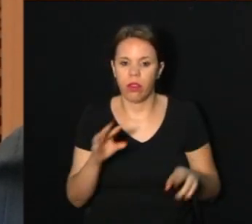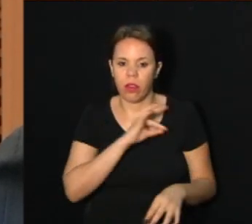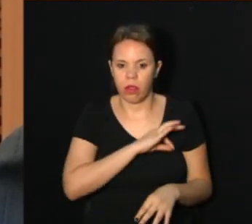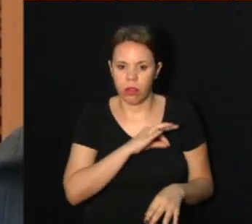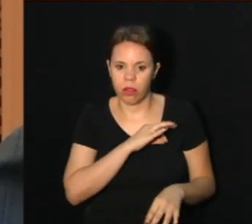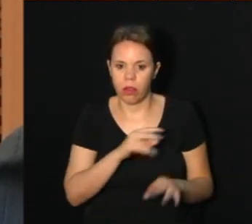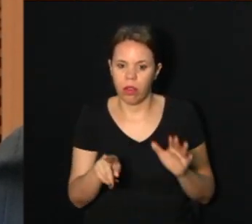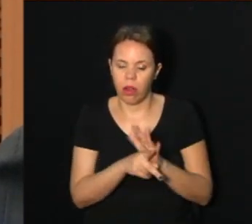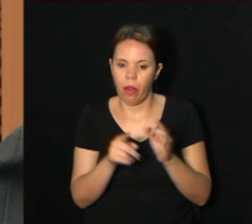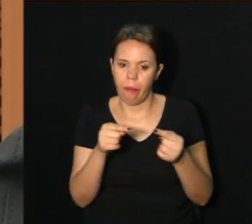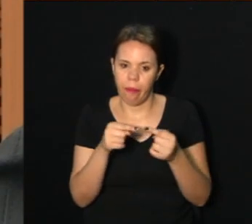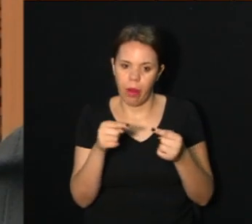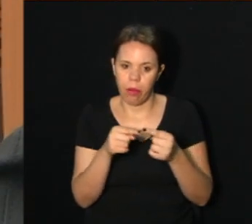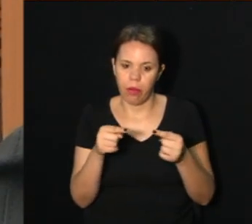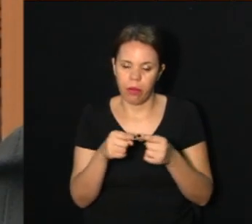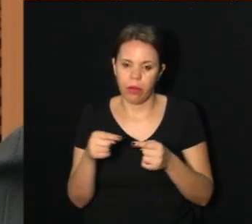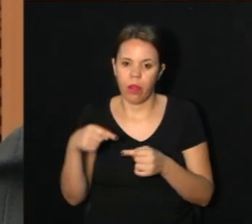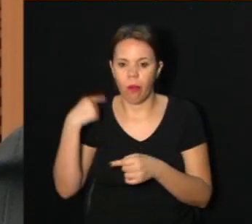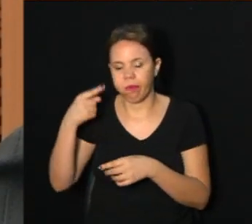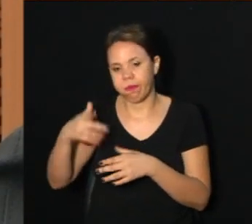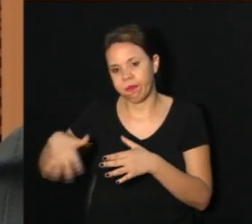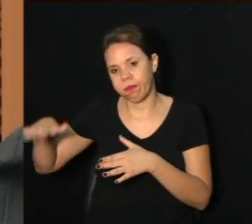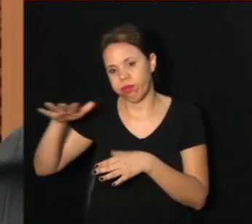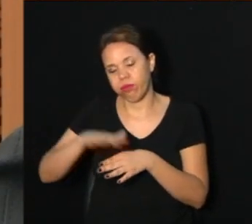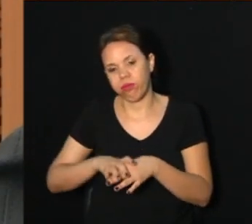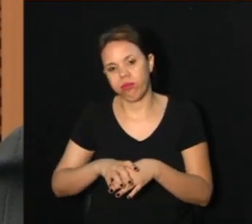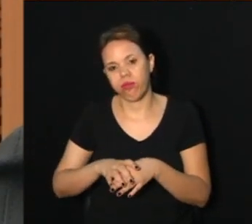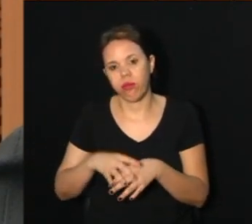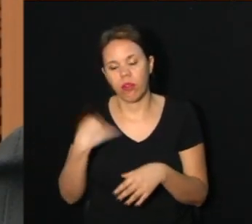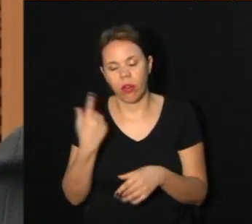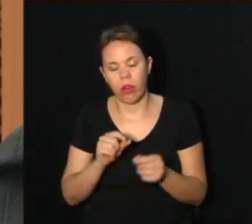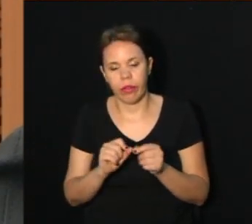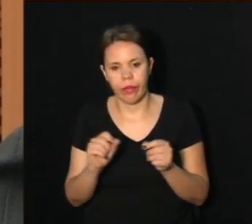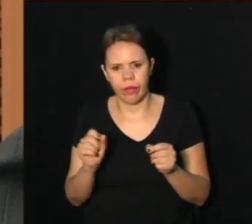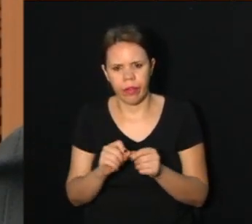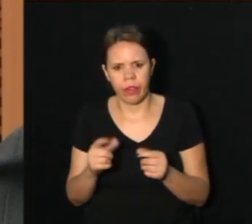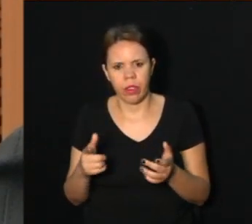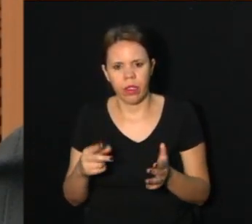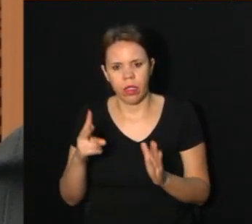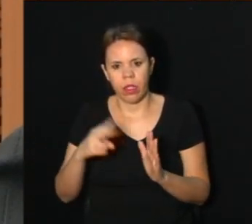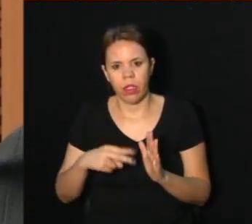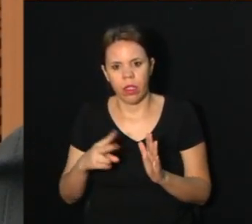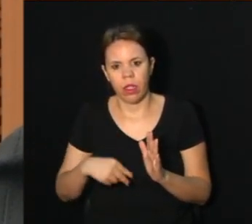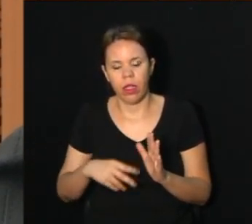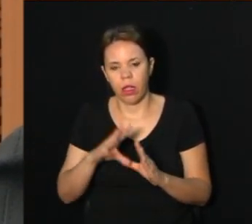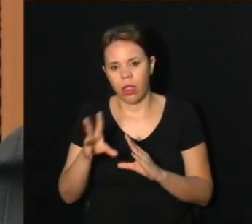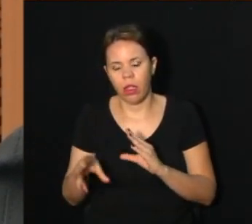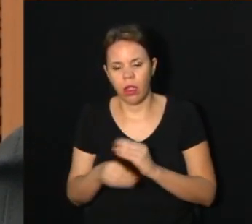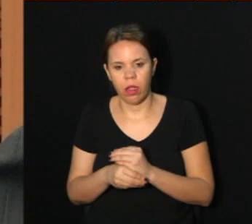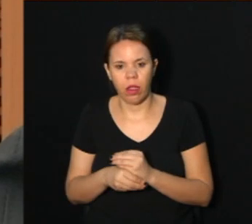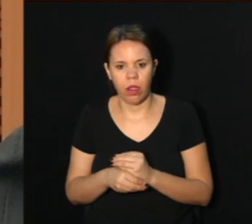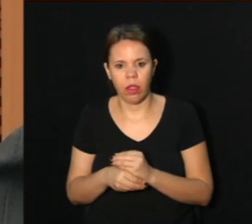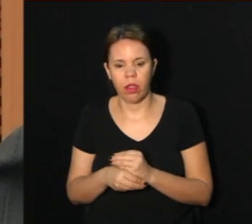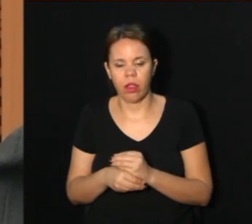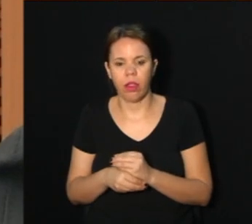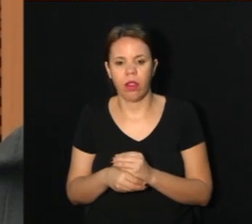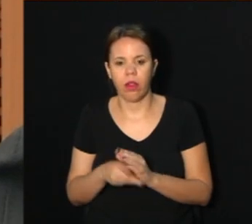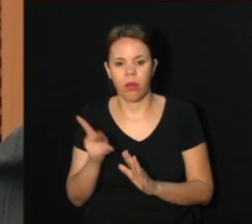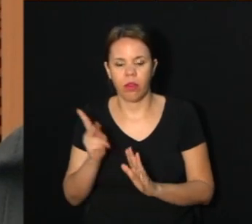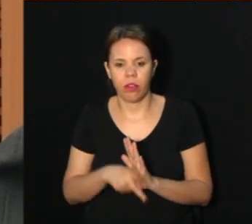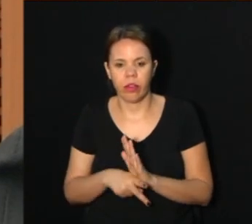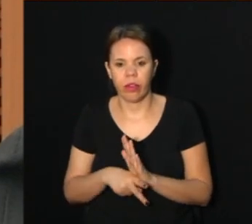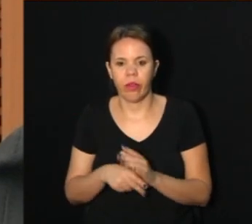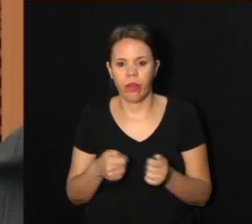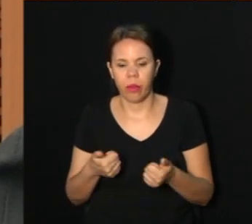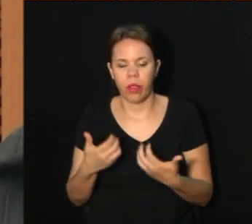pela assim, a verba de sucumbência respeitando o teto remuneratório. Nós fizemos questão de inserir, né, no anteprojeto, que foi muito